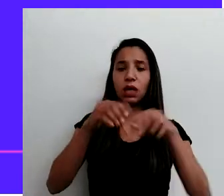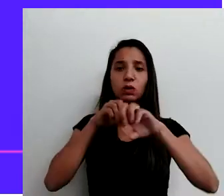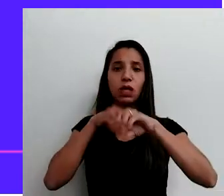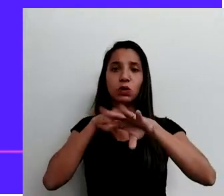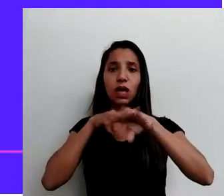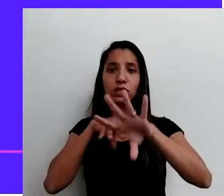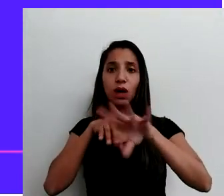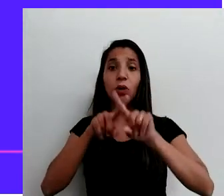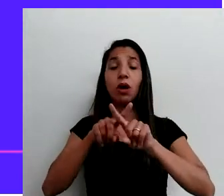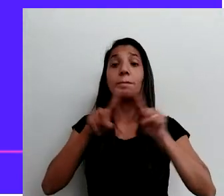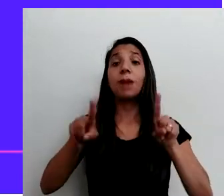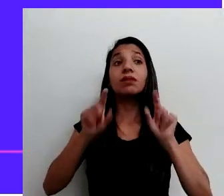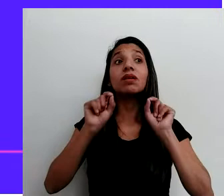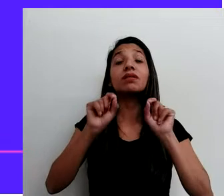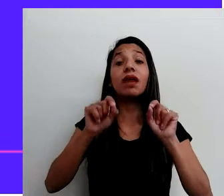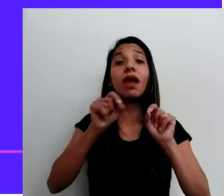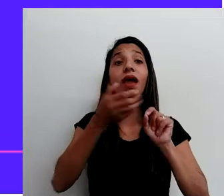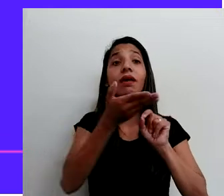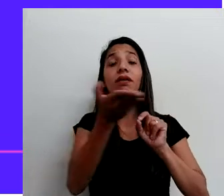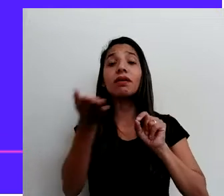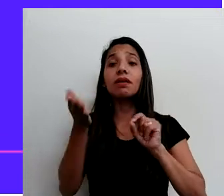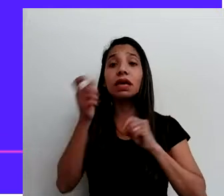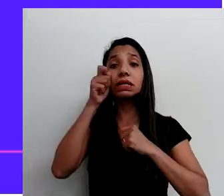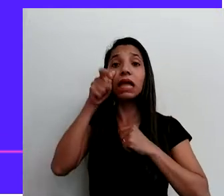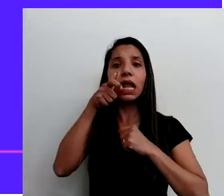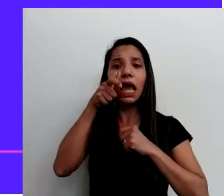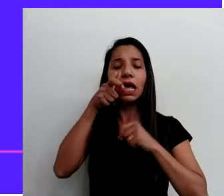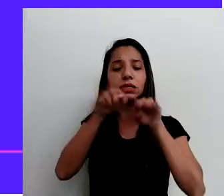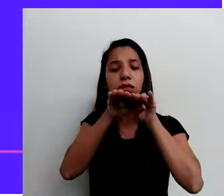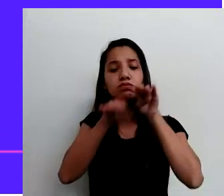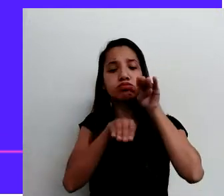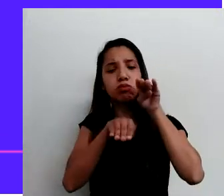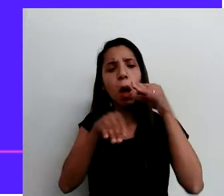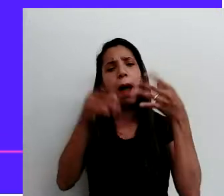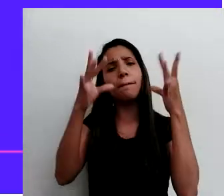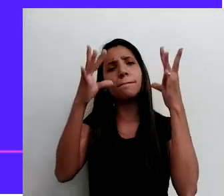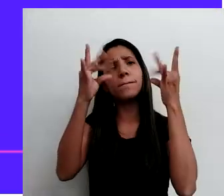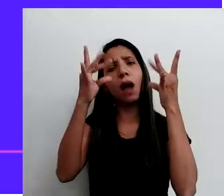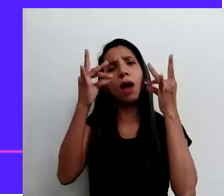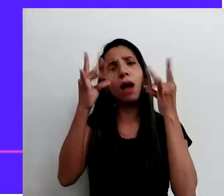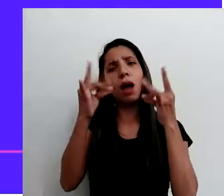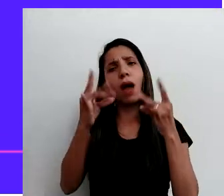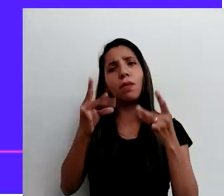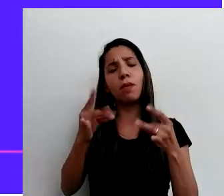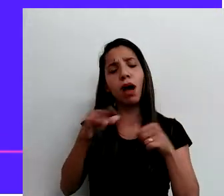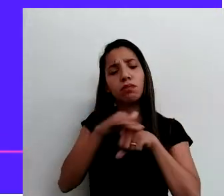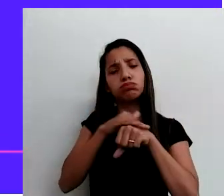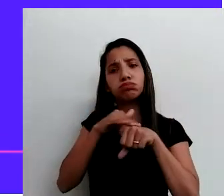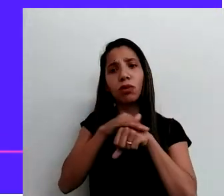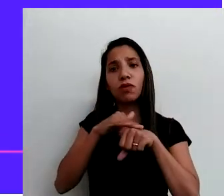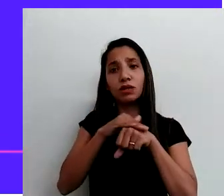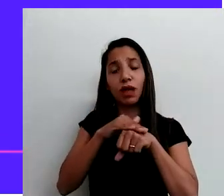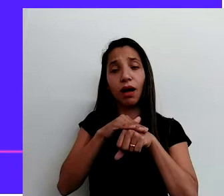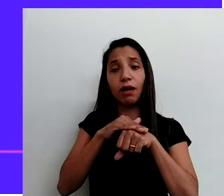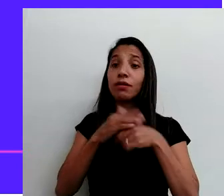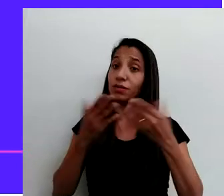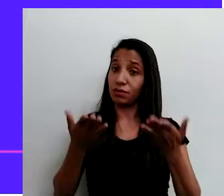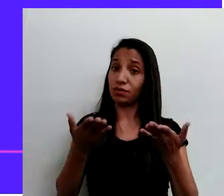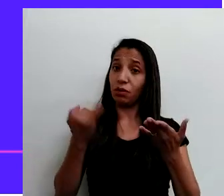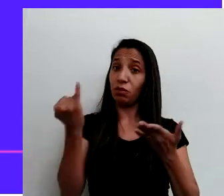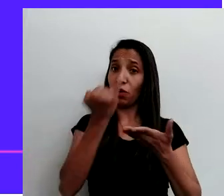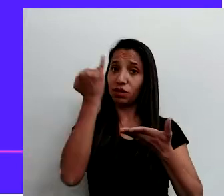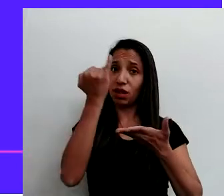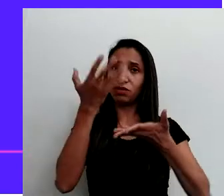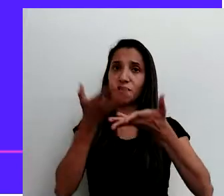de destrinchar, né, a desigualdade. E aí, sobre isso, acho que tem outro ponto importante sobre tornar a cobertura